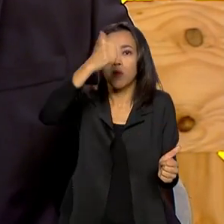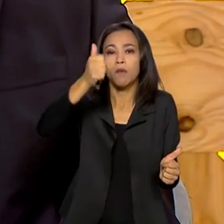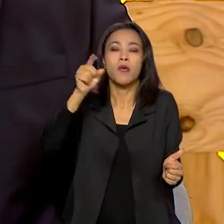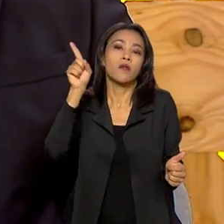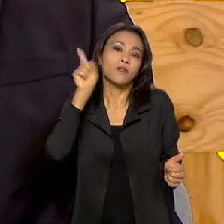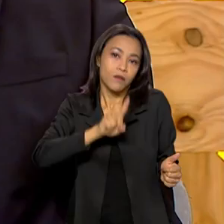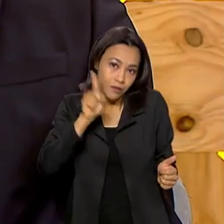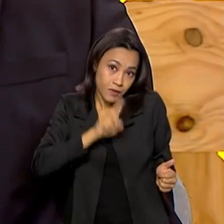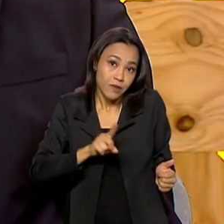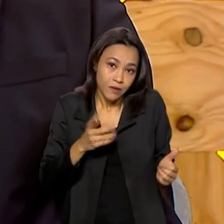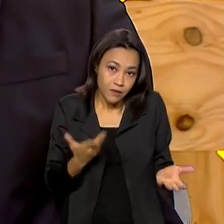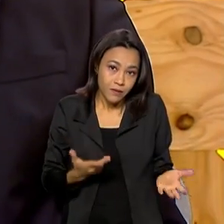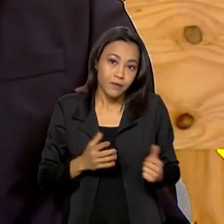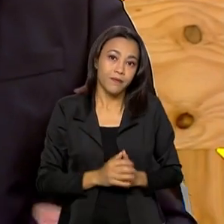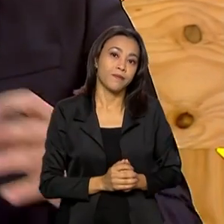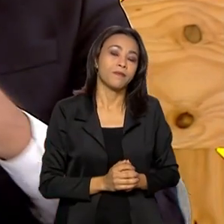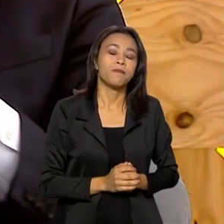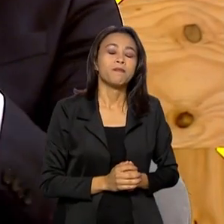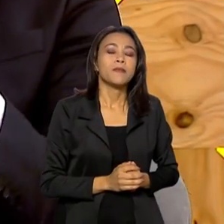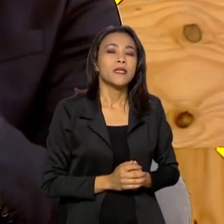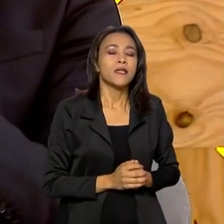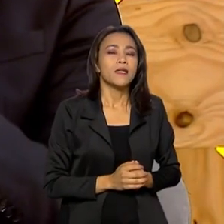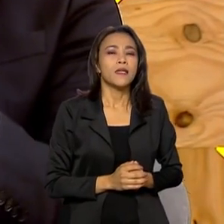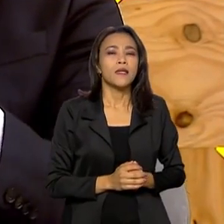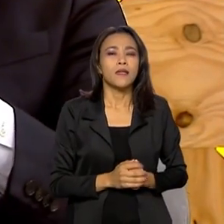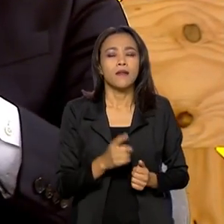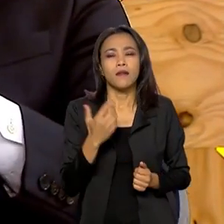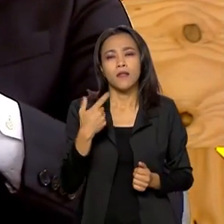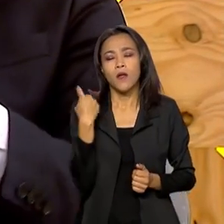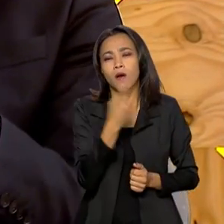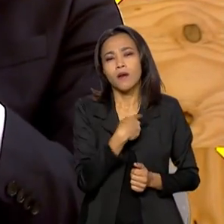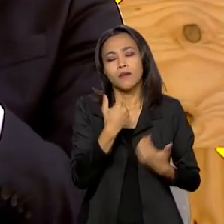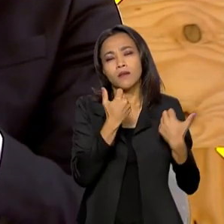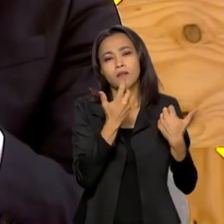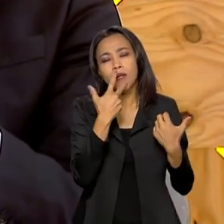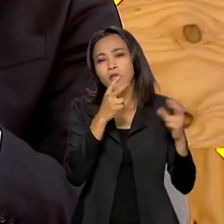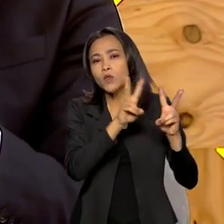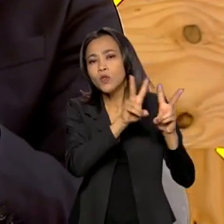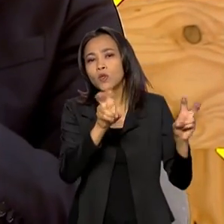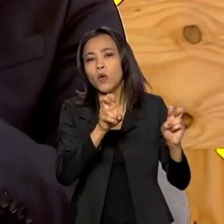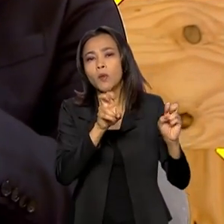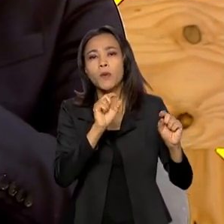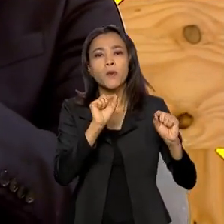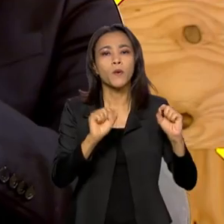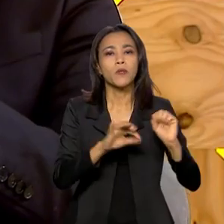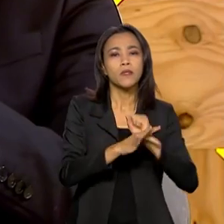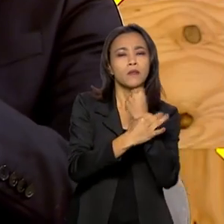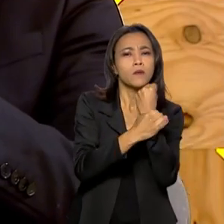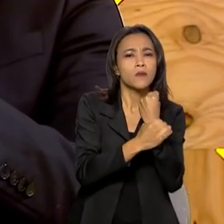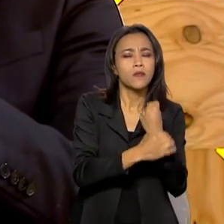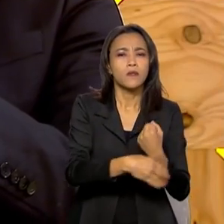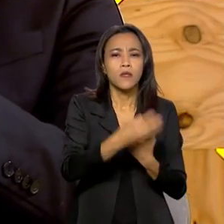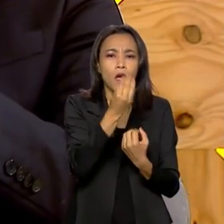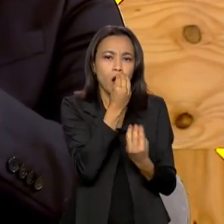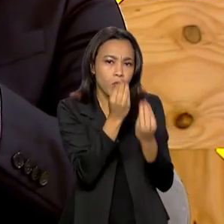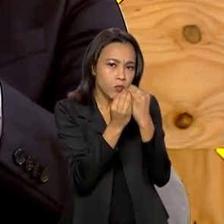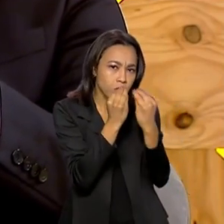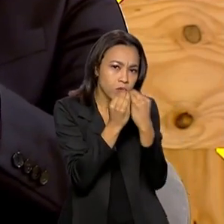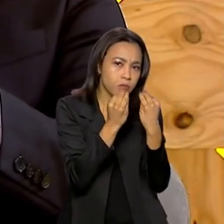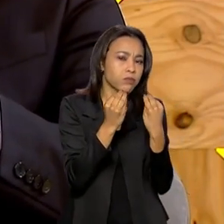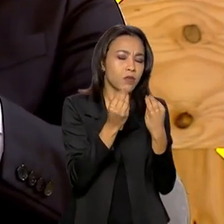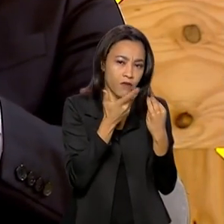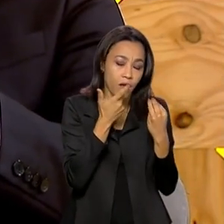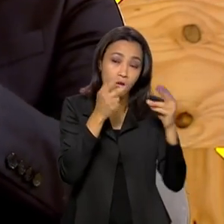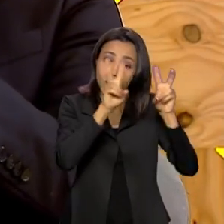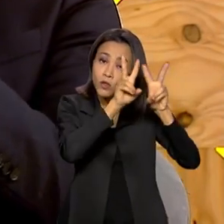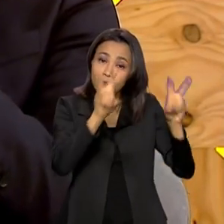unidas eh e a gente tá falando também um pouquinho de segurança alimentar eu queria que o senhor comentasse essa questão